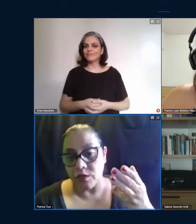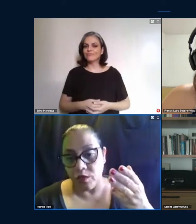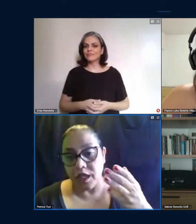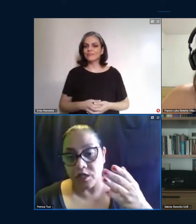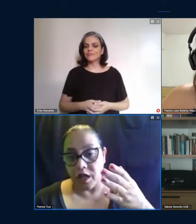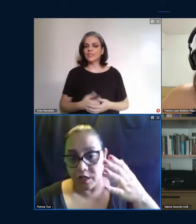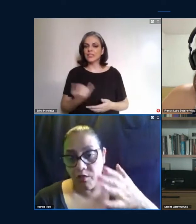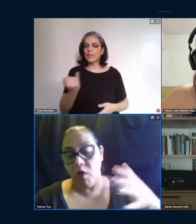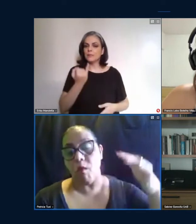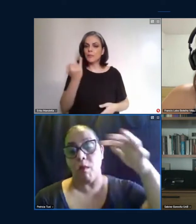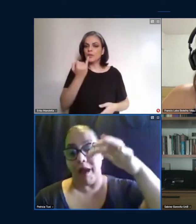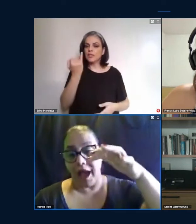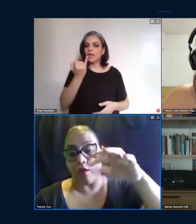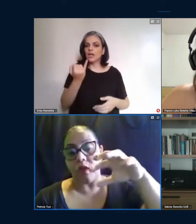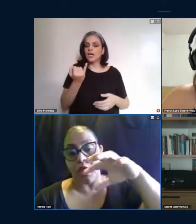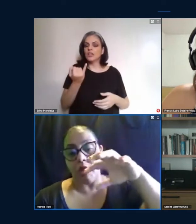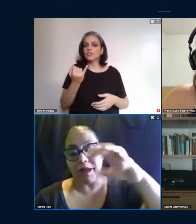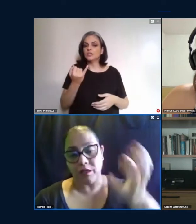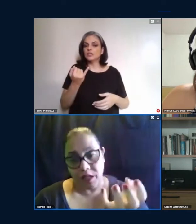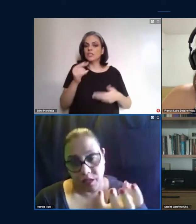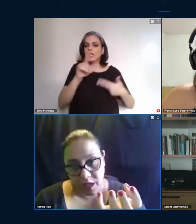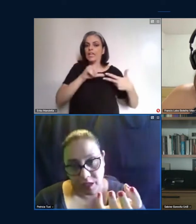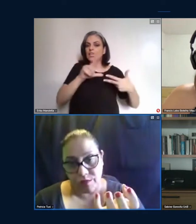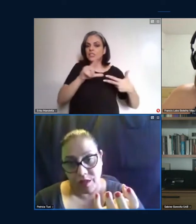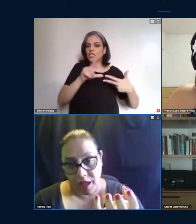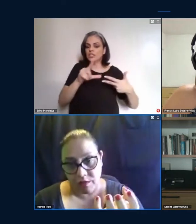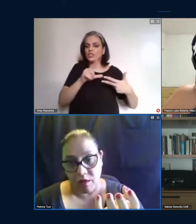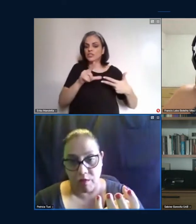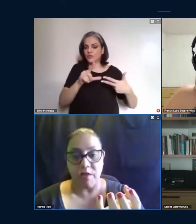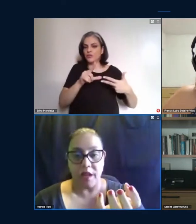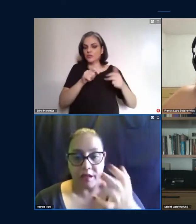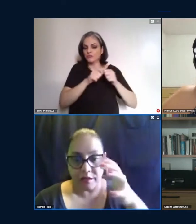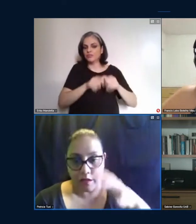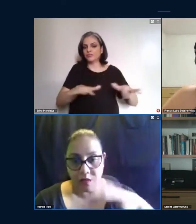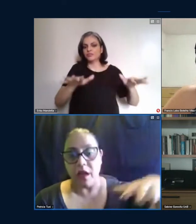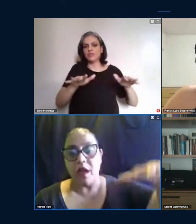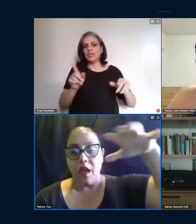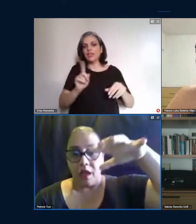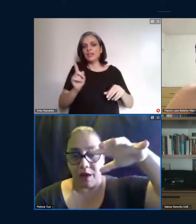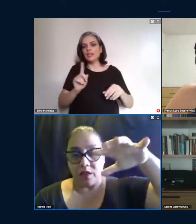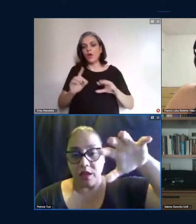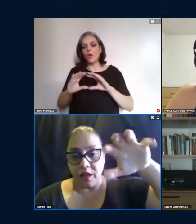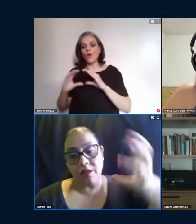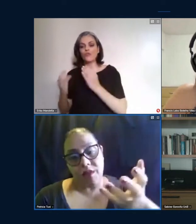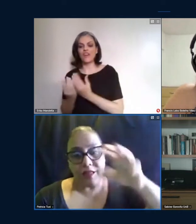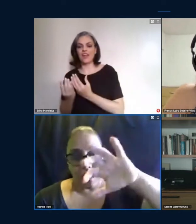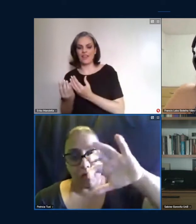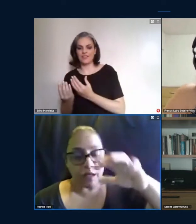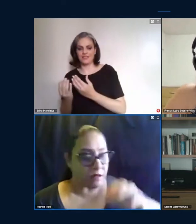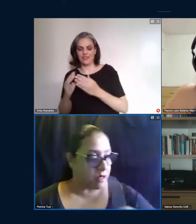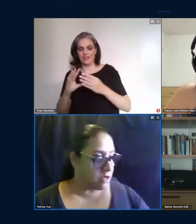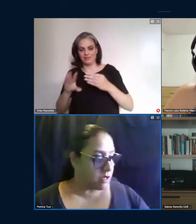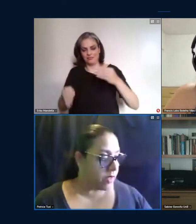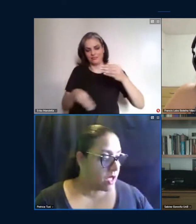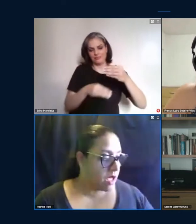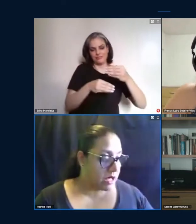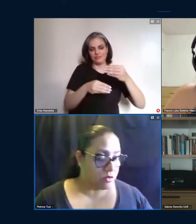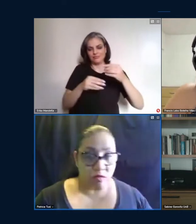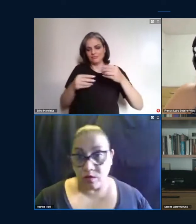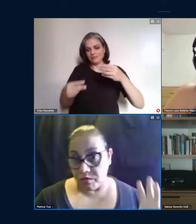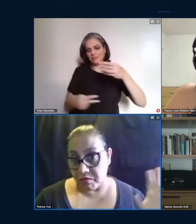reconhecido no legislativo como macro, e não mais o legislativo dentro da conferência, eu acho que inverteu esse